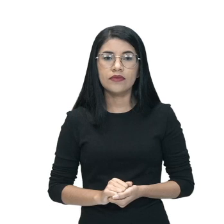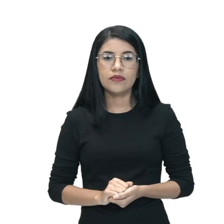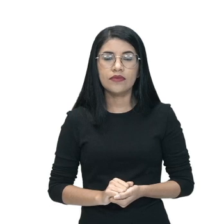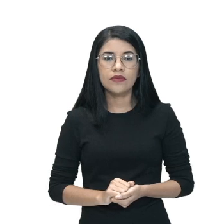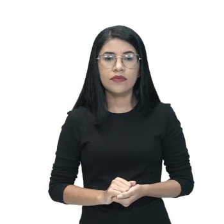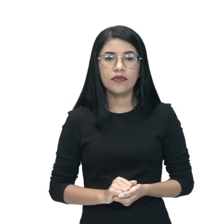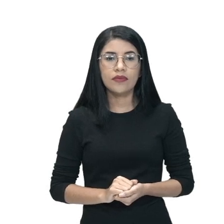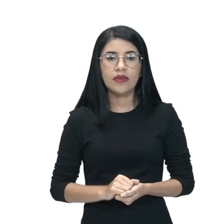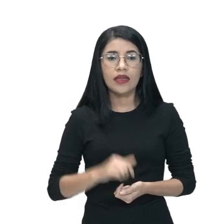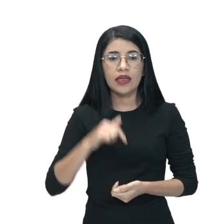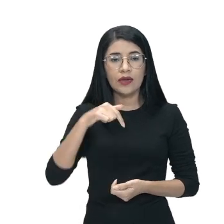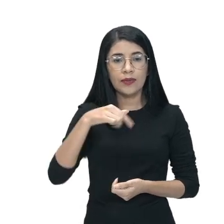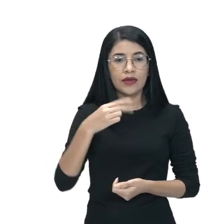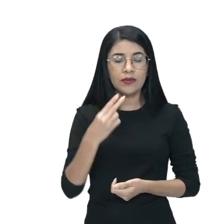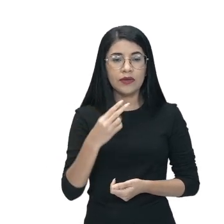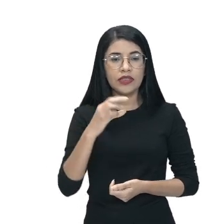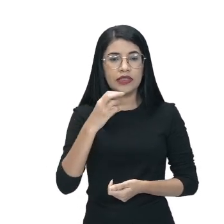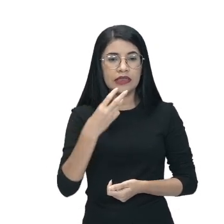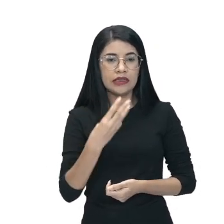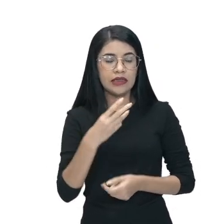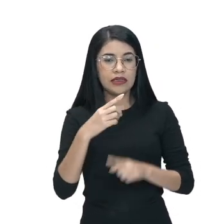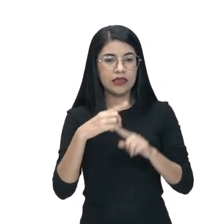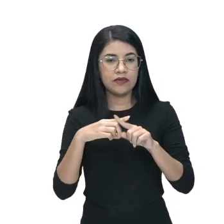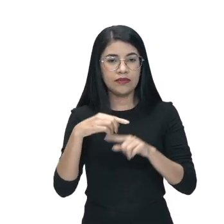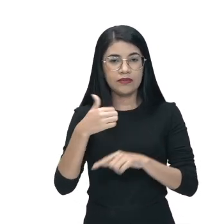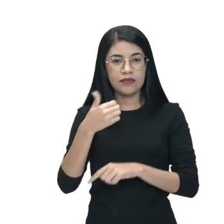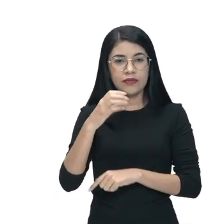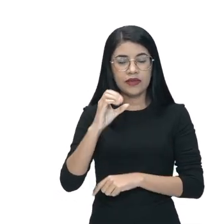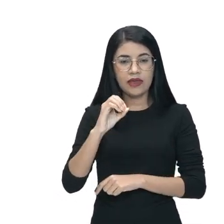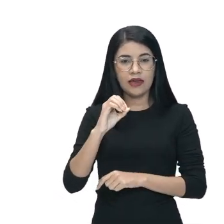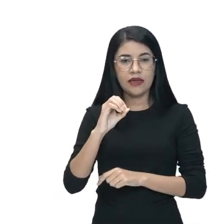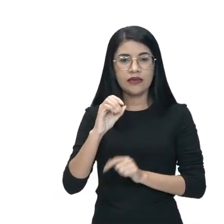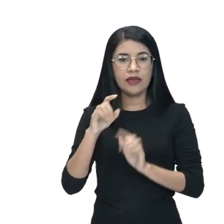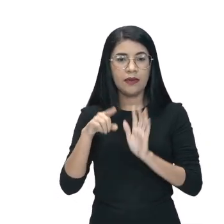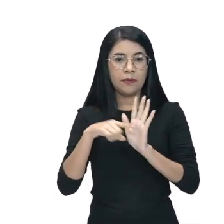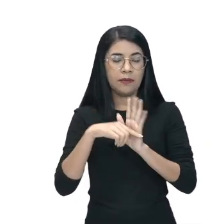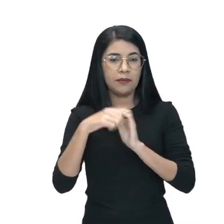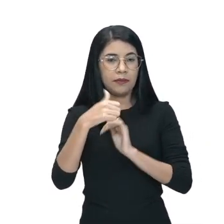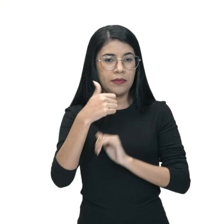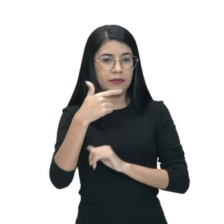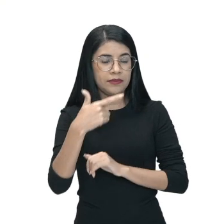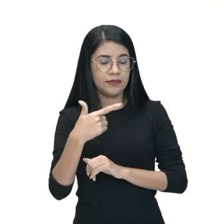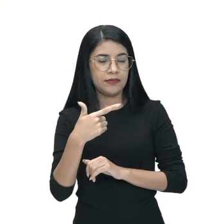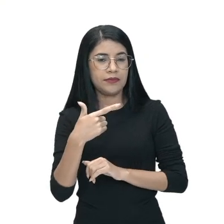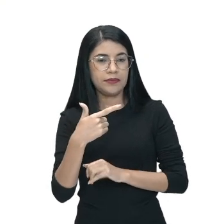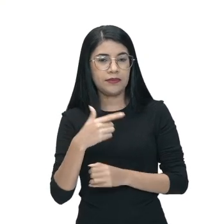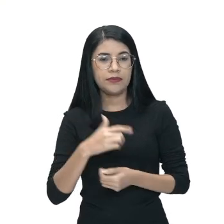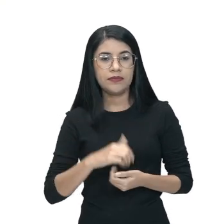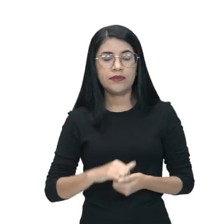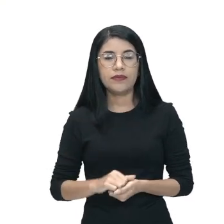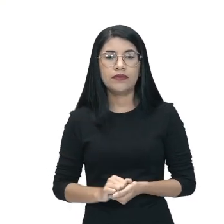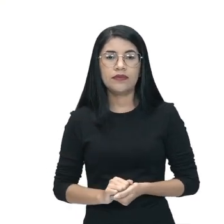3 vezes 10 também elevado a menos 12, e a